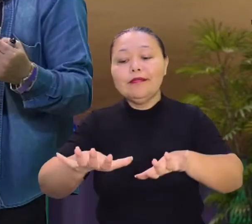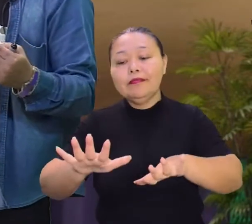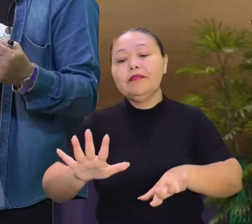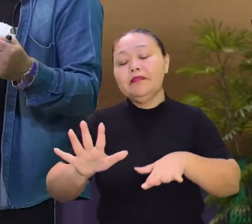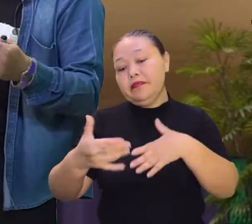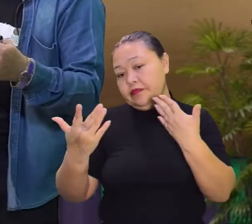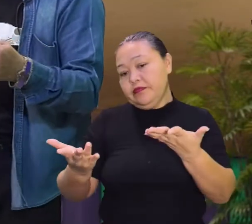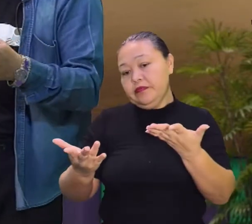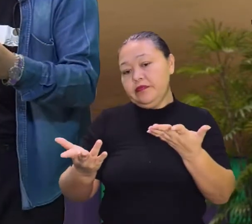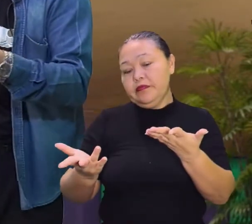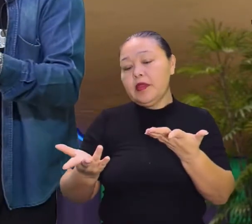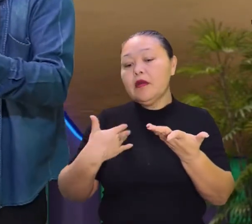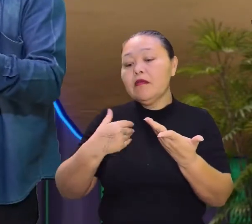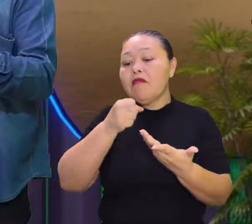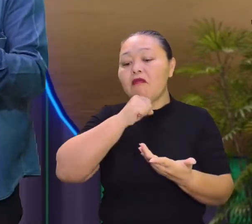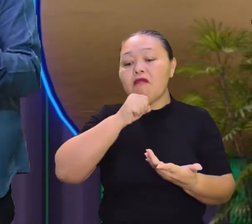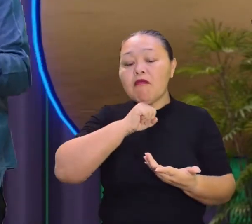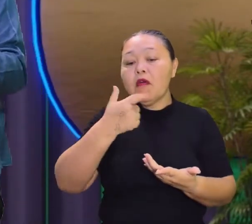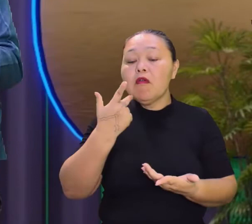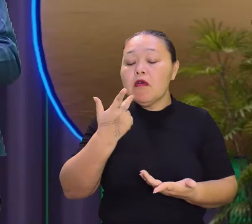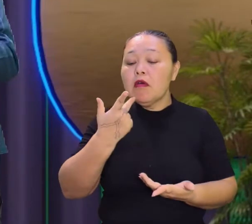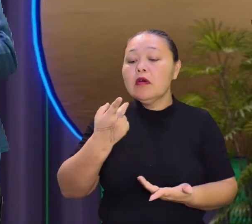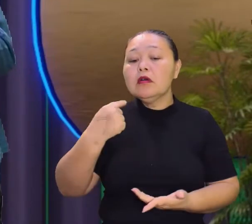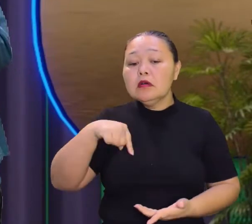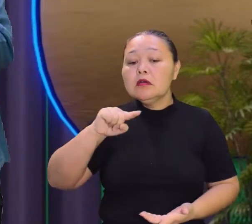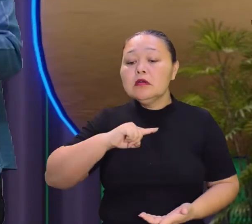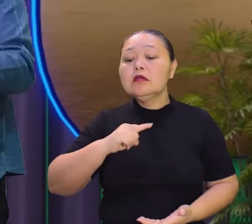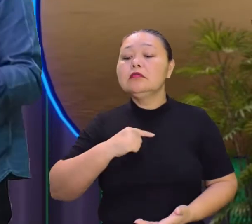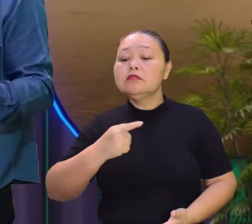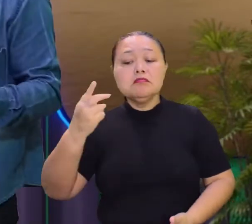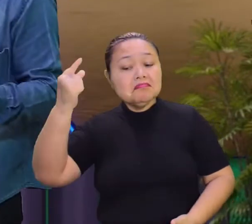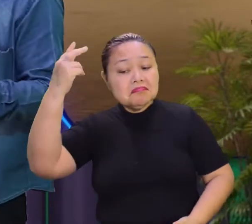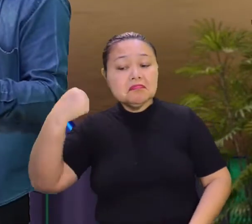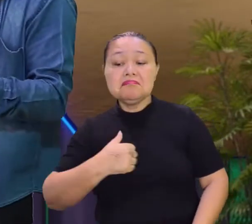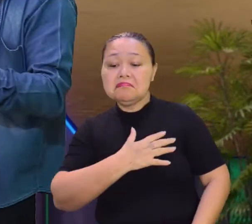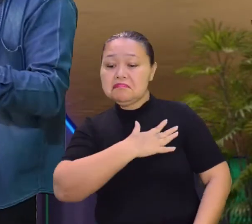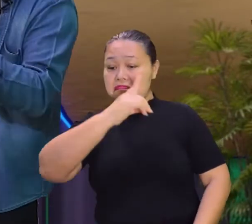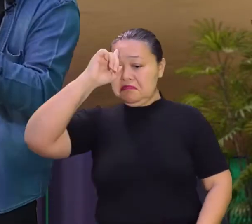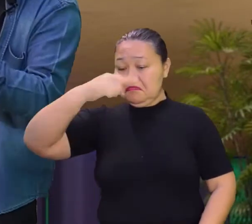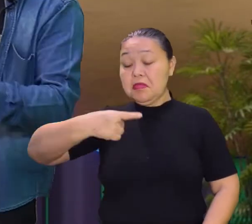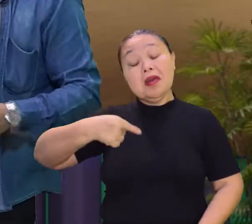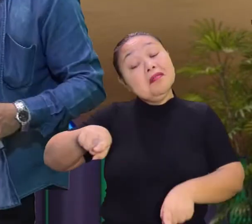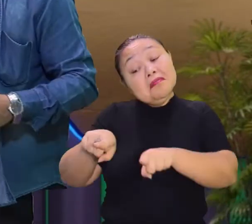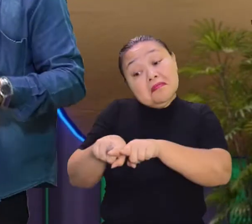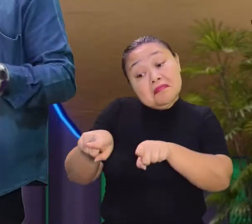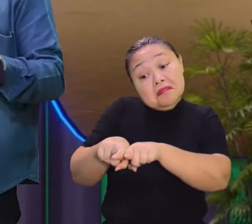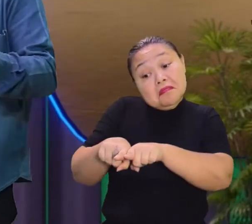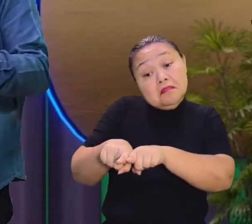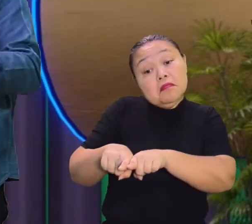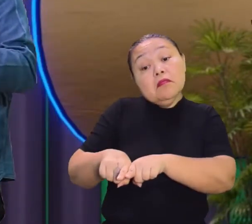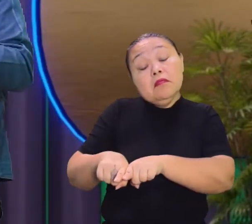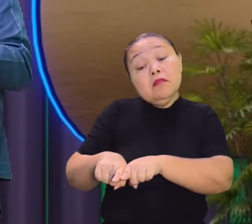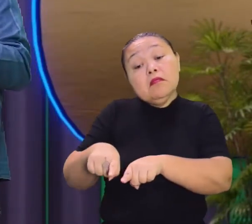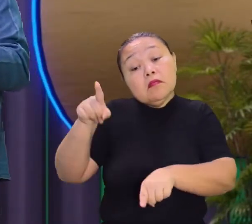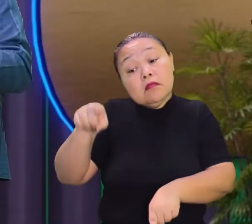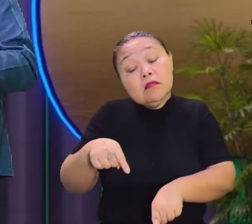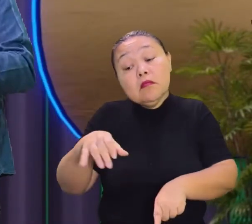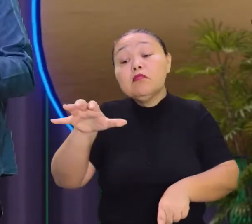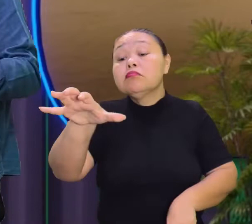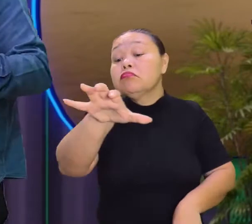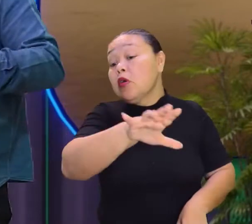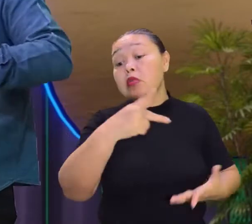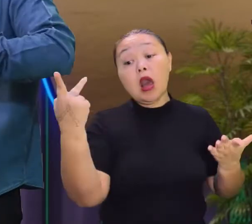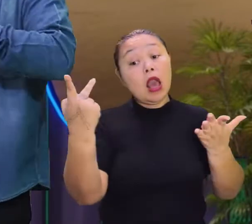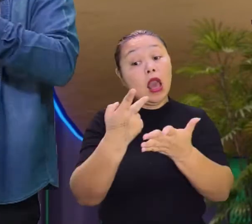isso. O velhinho lá, o idoso falando, rapaz, eu estou no tempo do colonialismo. Eu também. Então, tem lugares que ainda